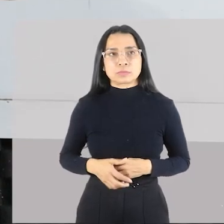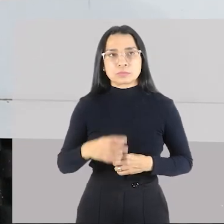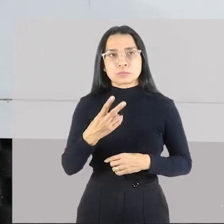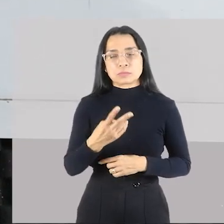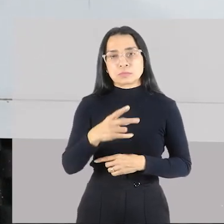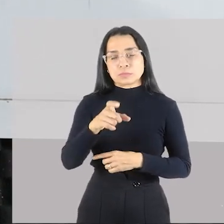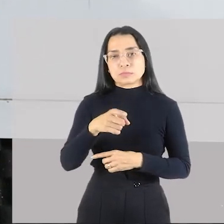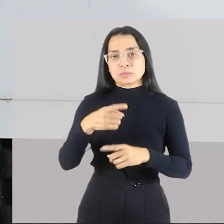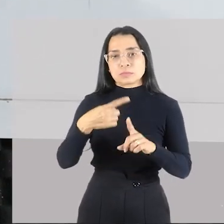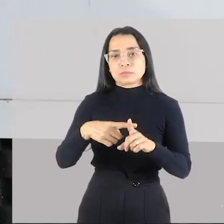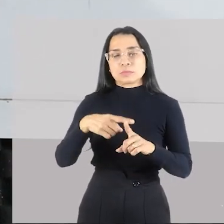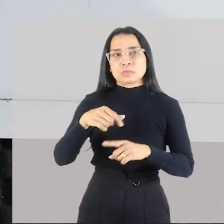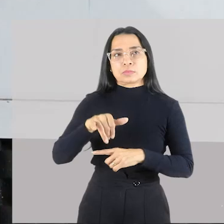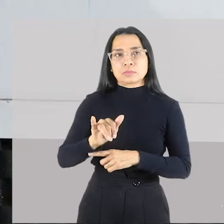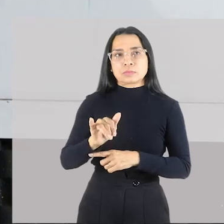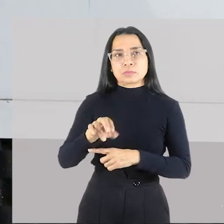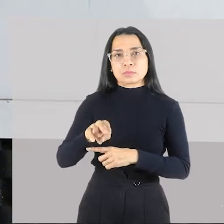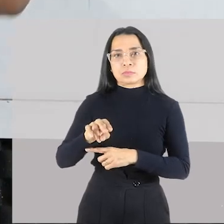igual a 9.